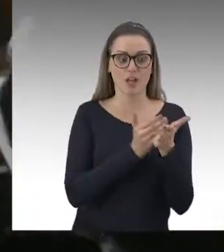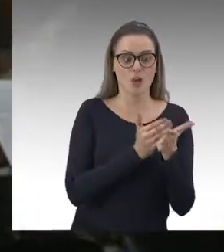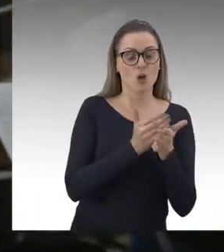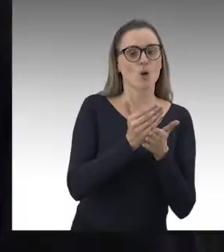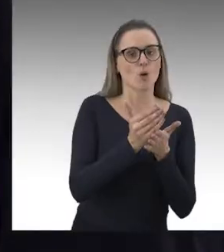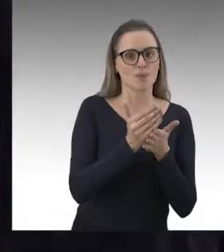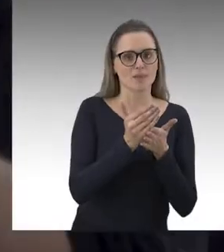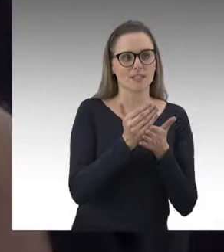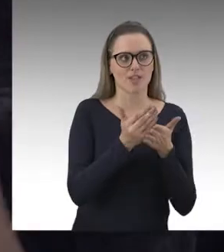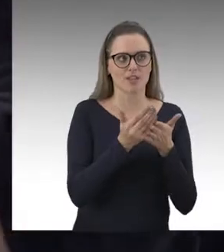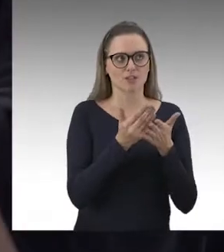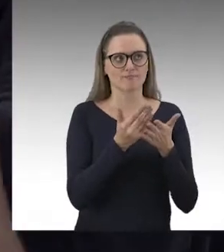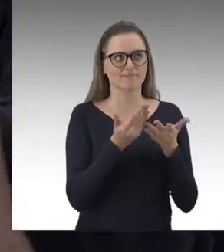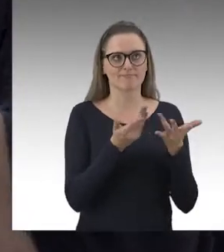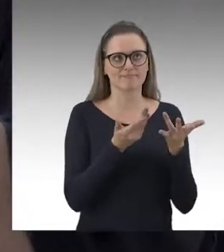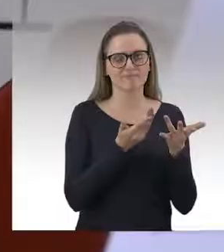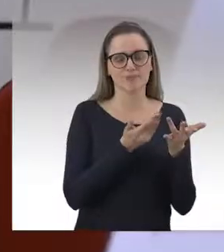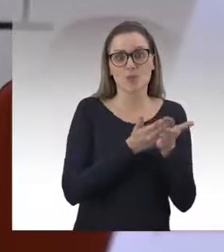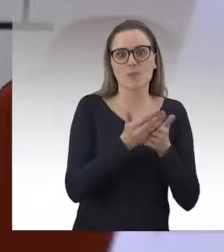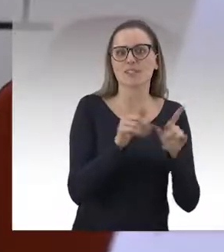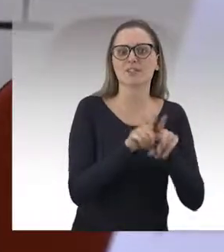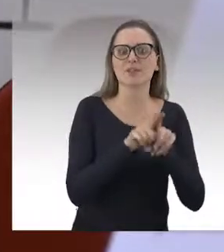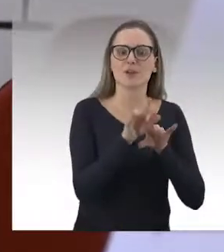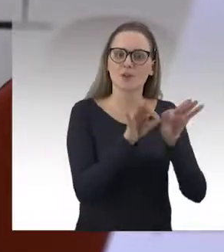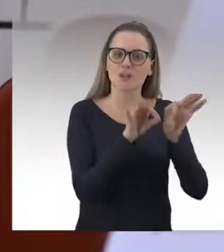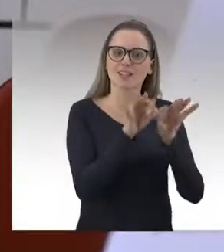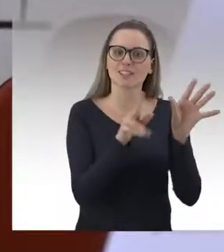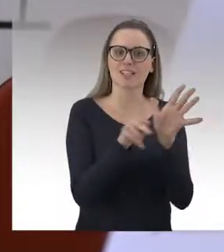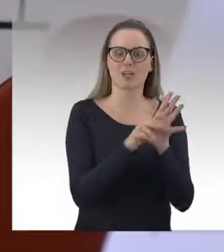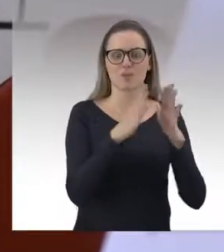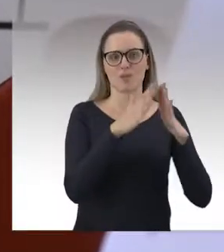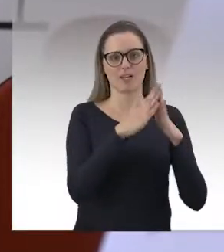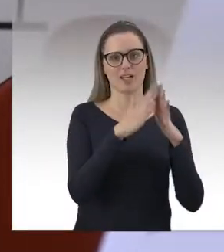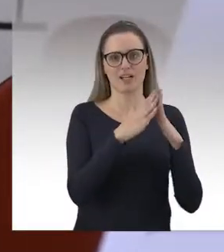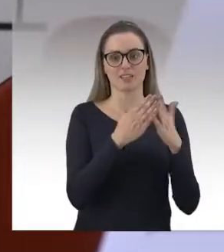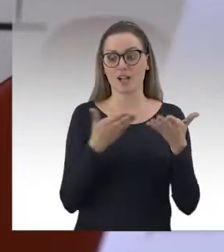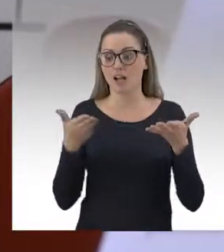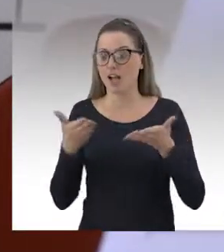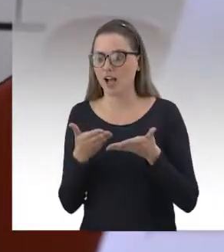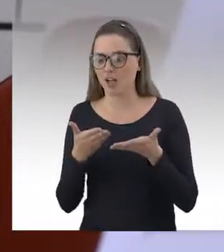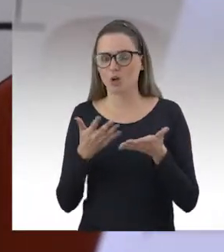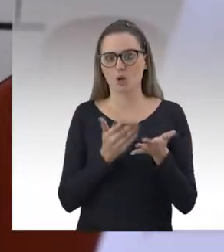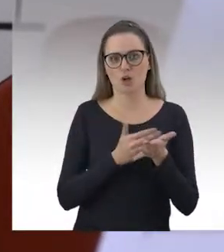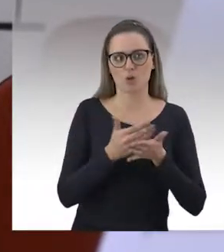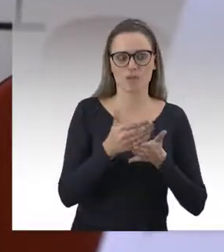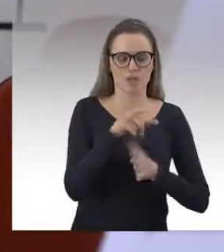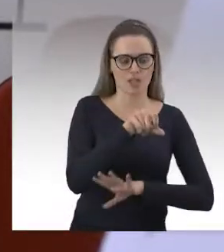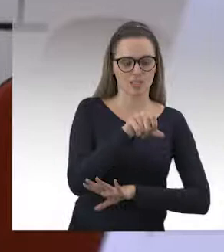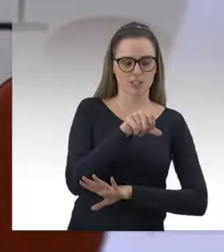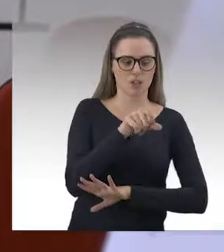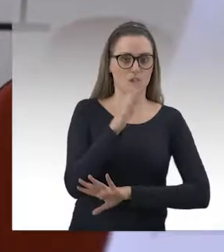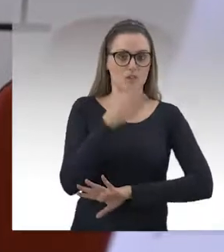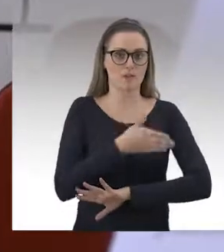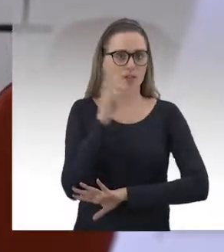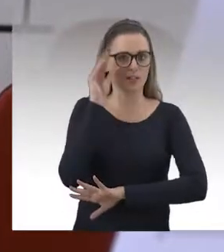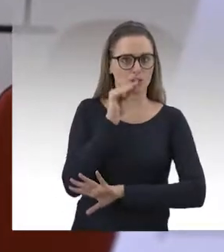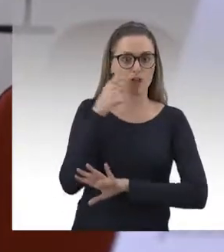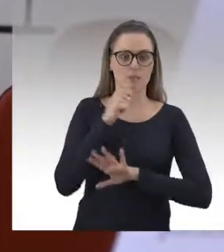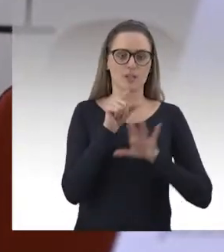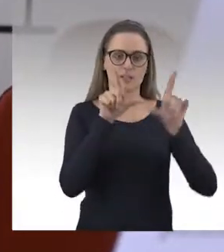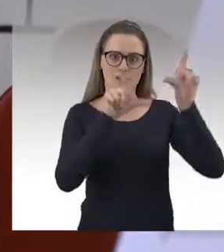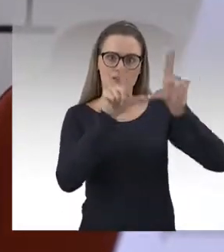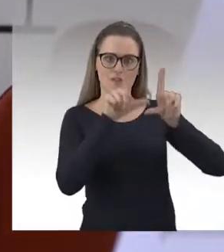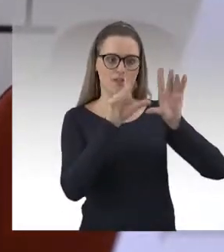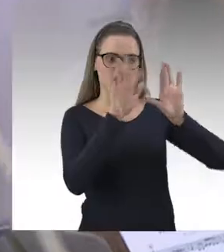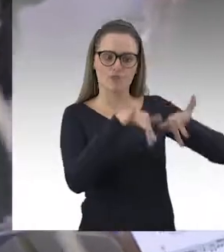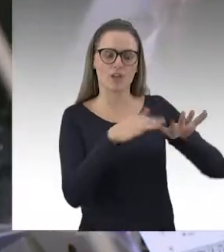endireitar, muitos deles, a própria casa deles. E, de repente, o camarada agora se organizou. Às 9h30 da noite, nós temos que desligar a TV, porque ele tem